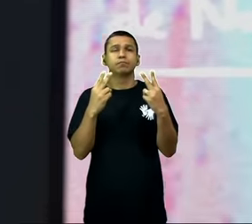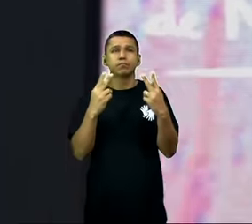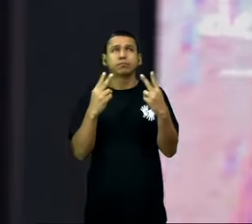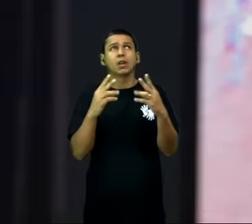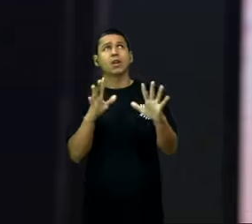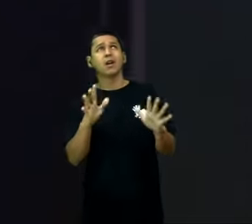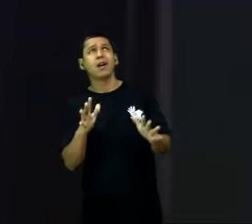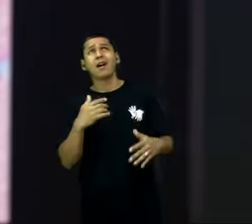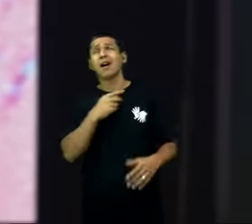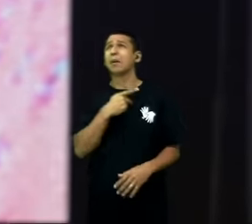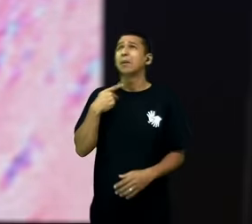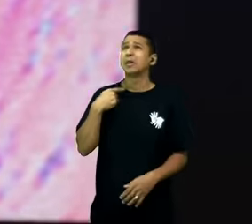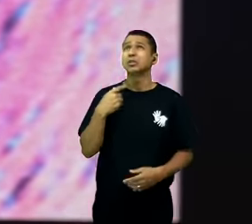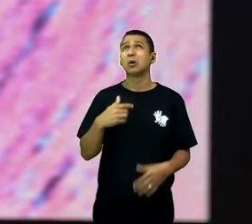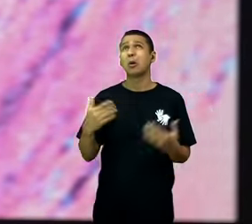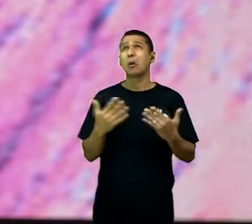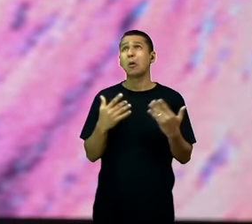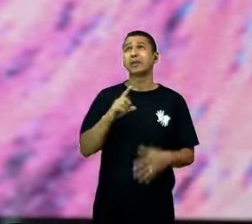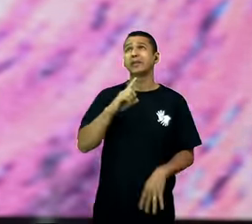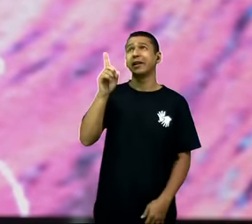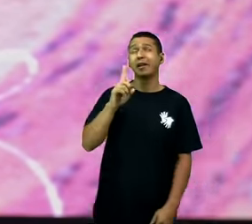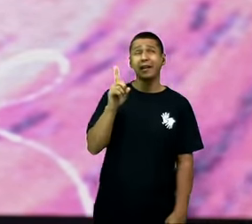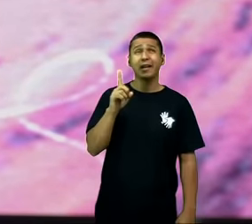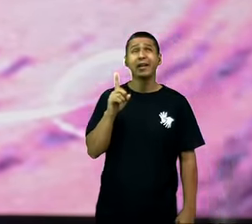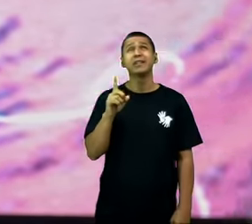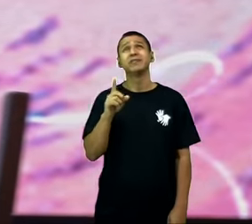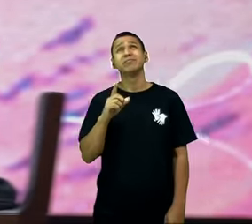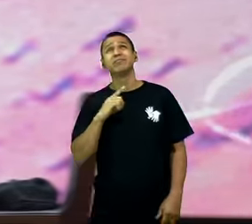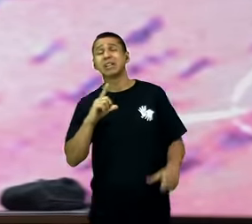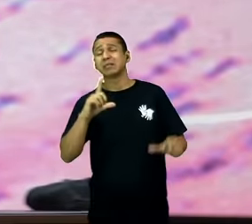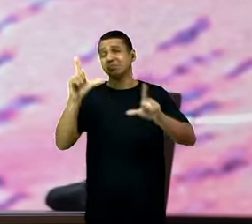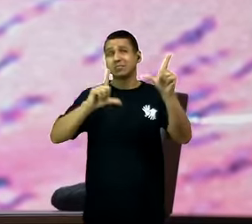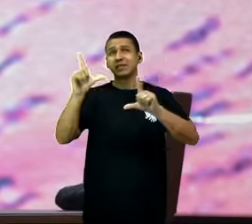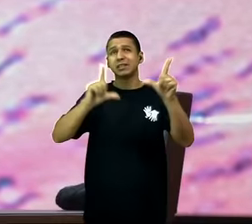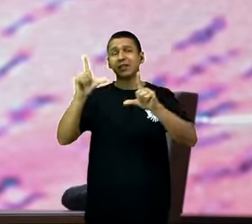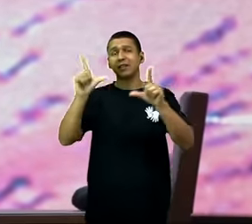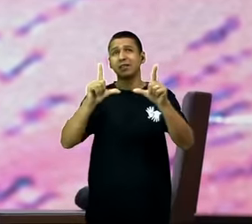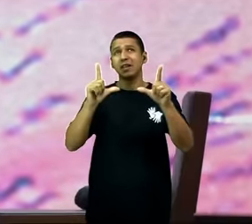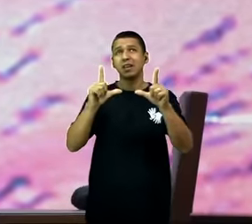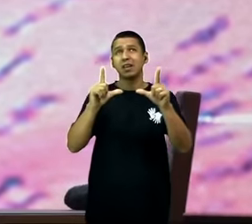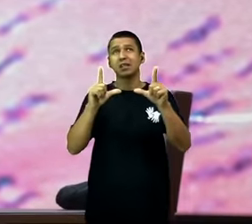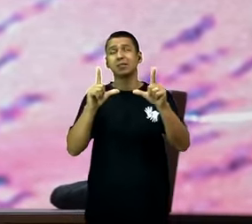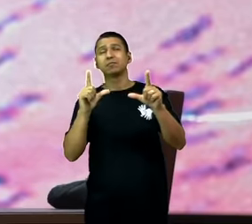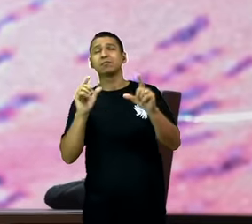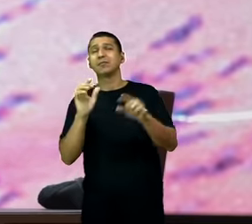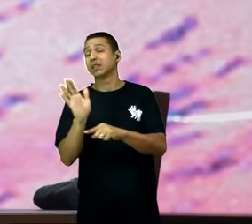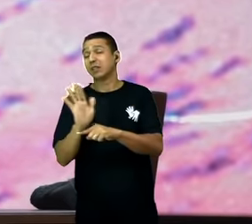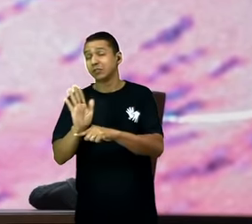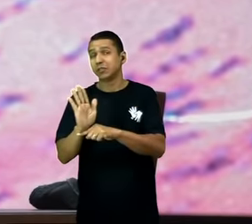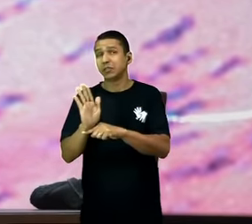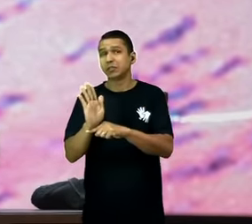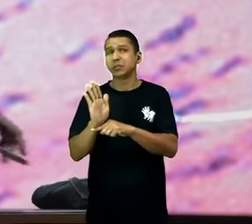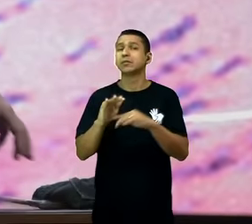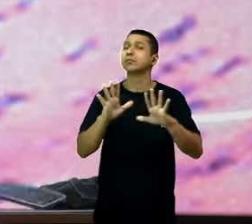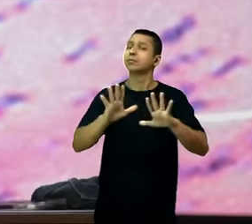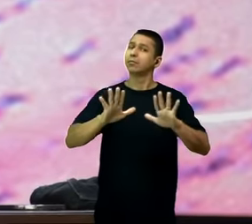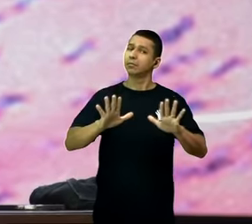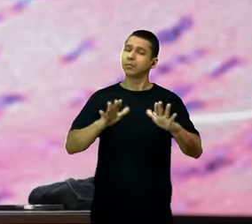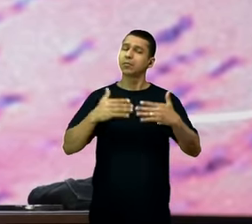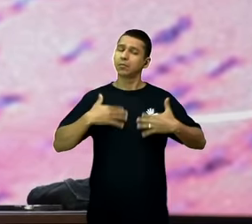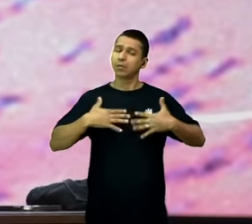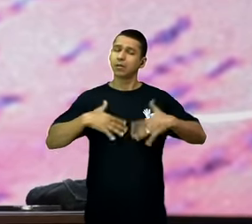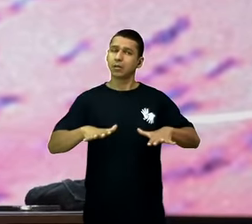paredão do Big Brother. Aí lascou, né, irmão? Aí fica difícil. Então, segura a onda aí, vamos